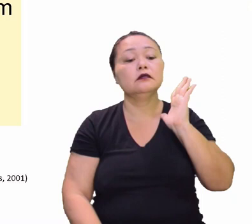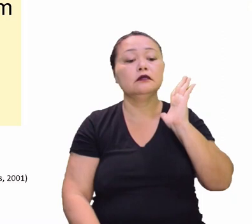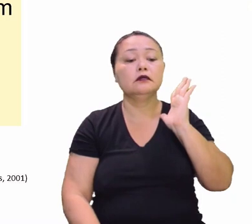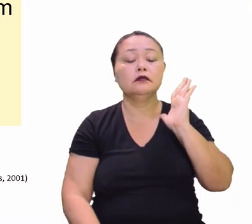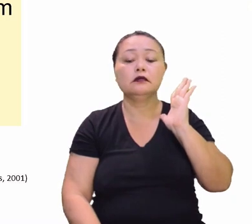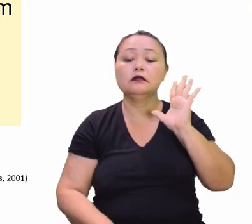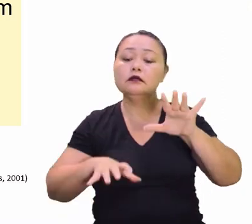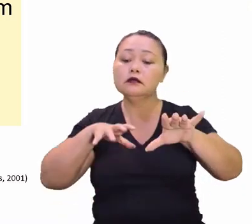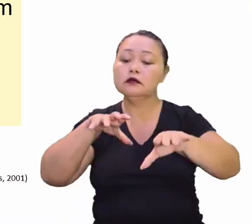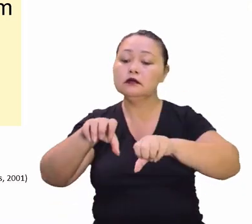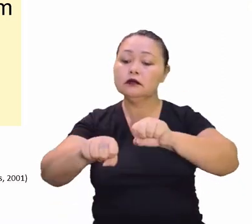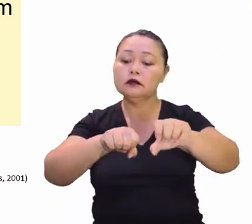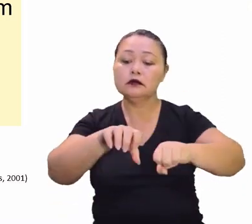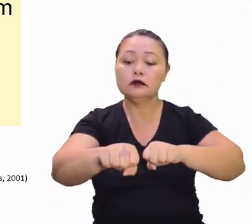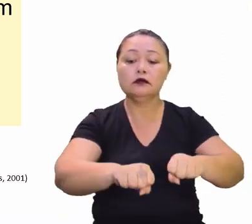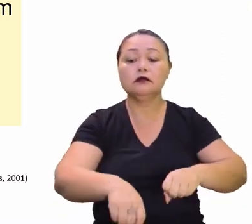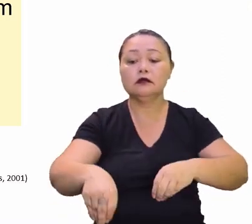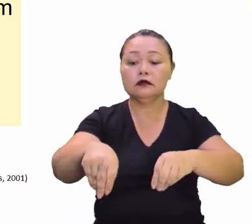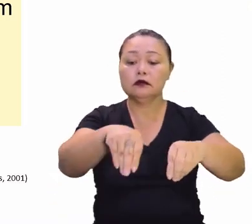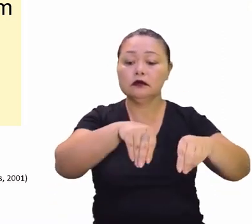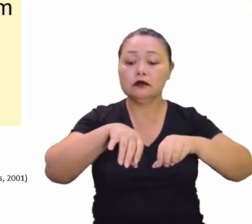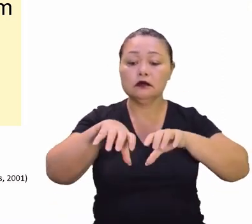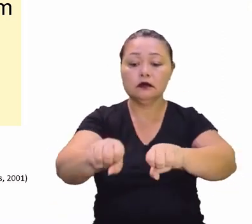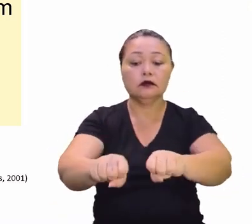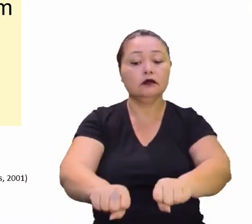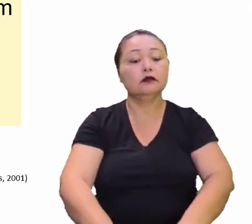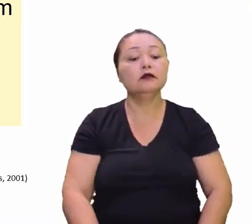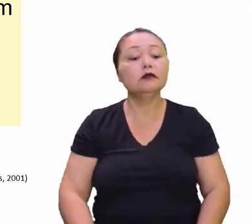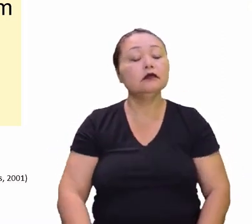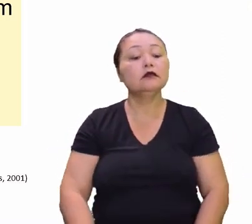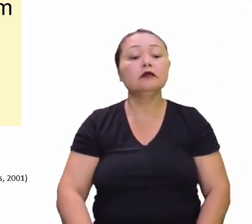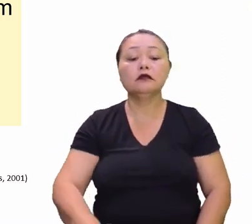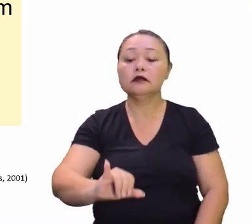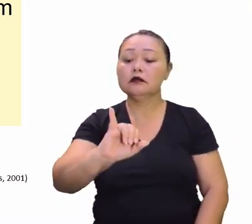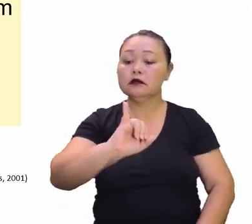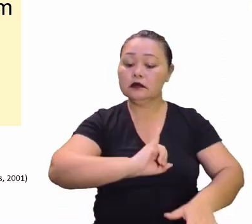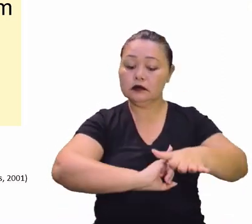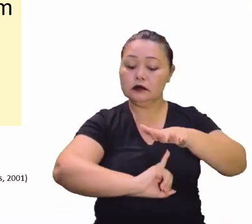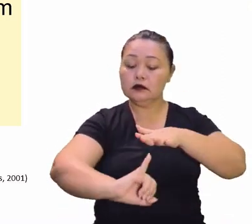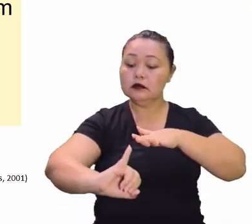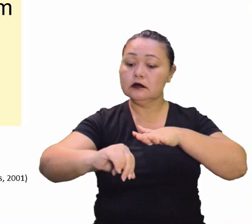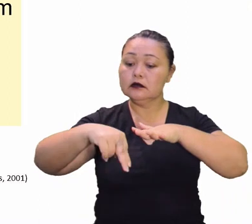indiscriminadamente no programa de colonização. O INCRA...